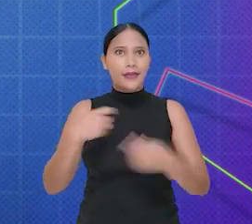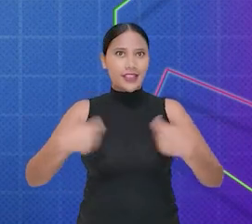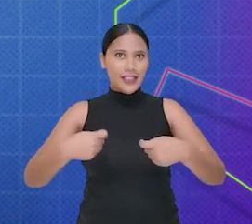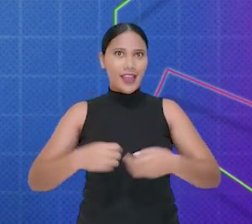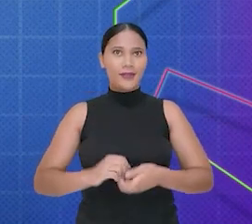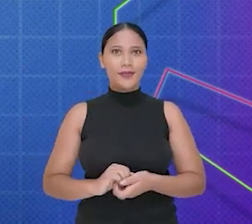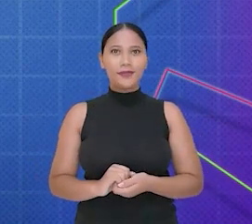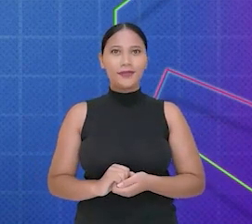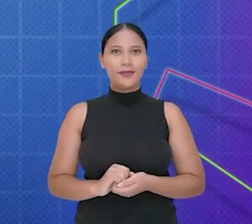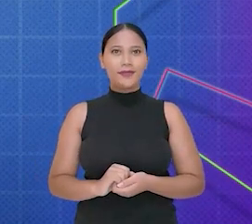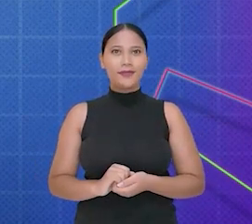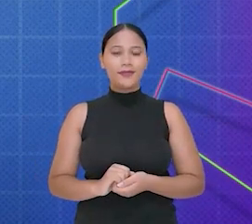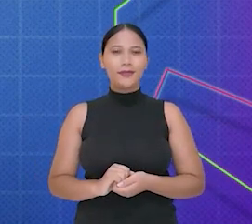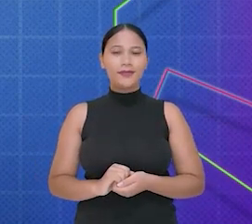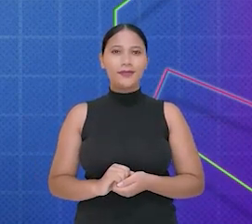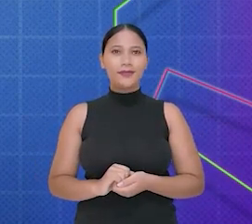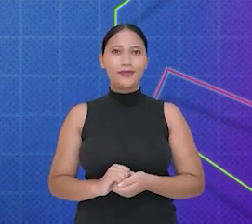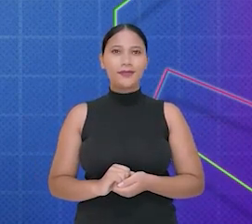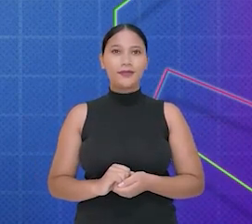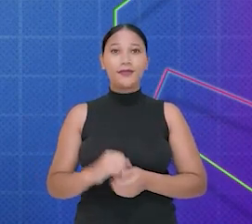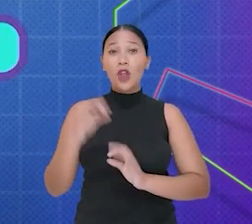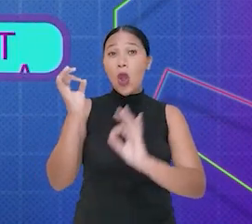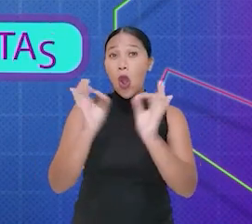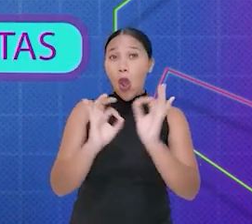localizá-los rapidamente quando necessário.